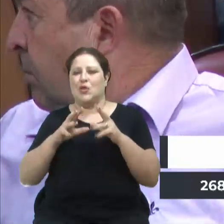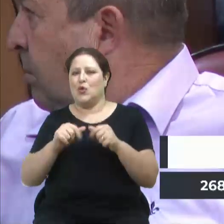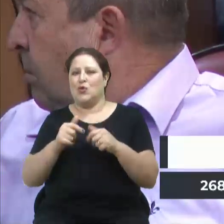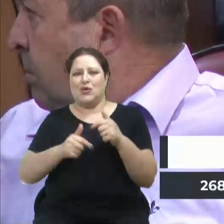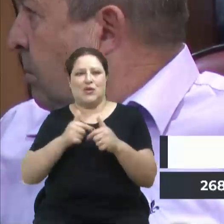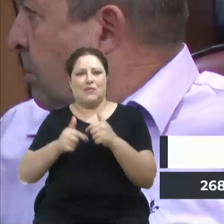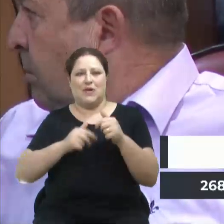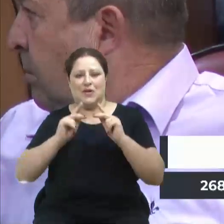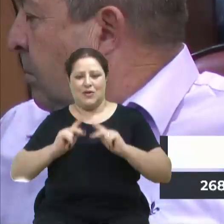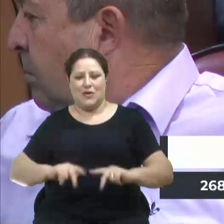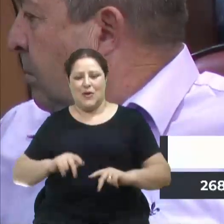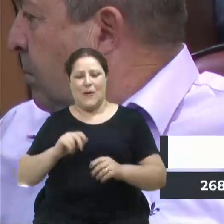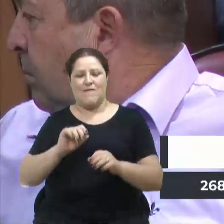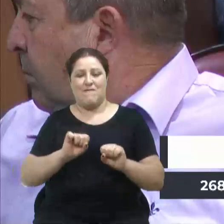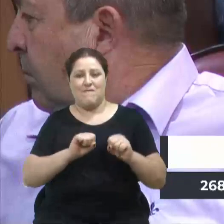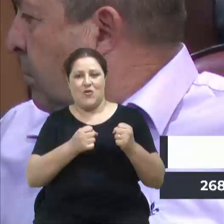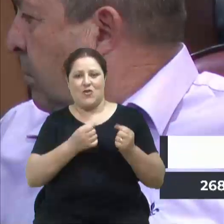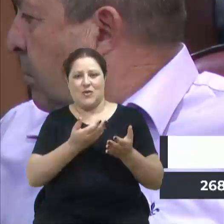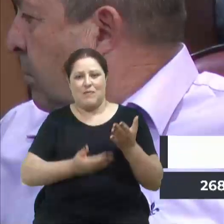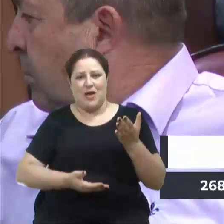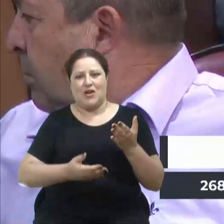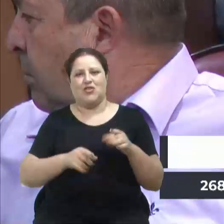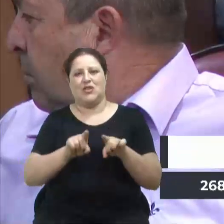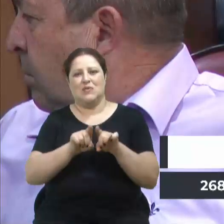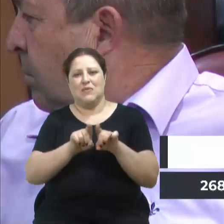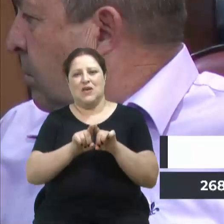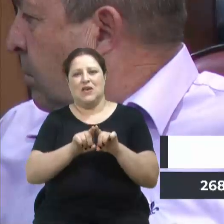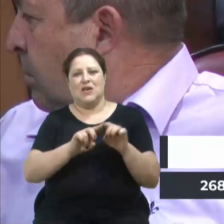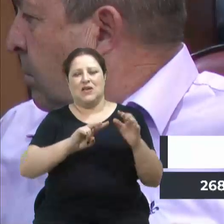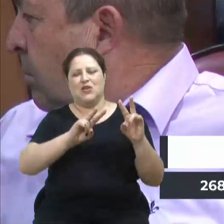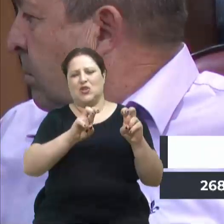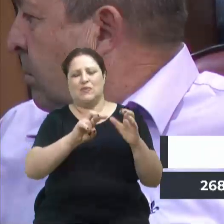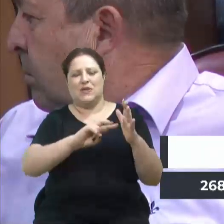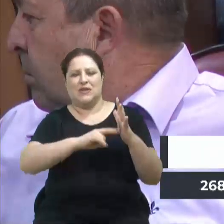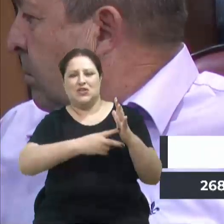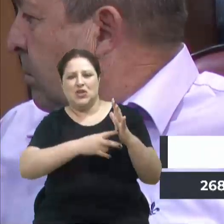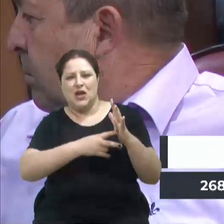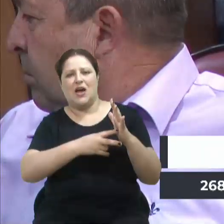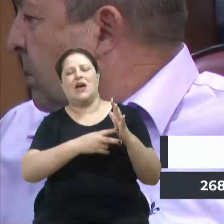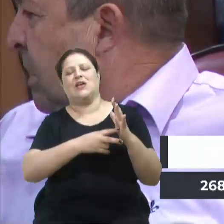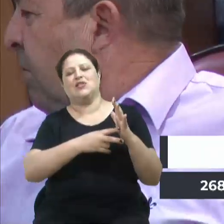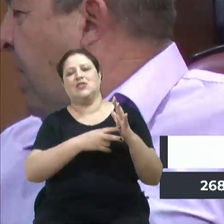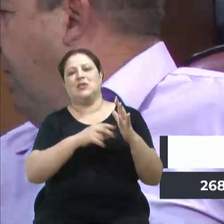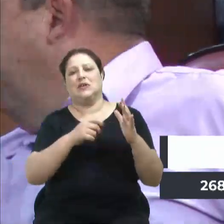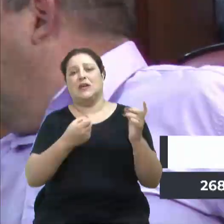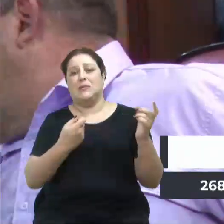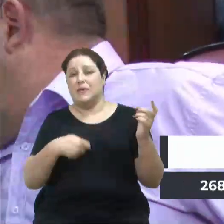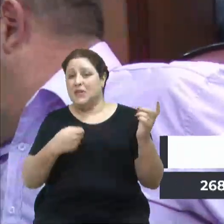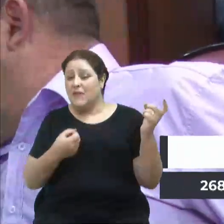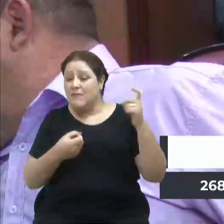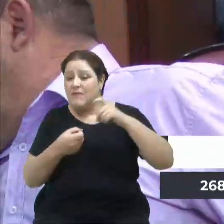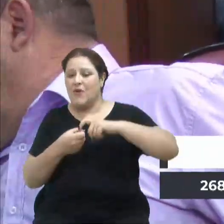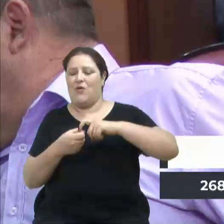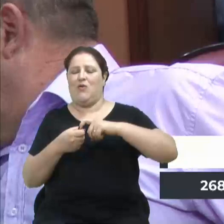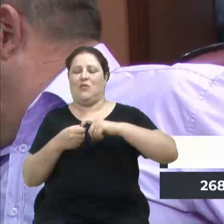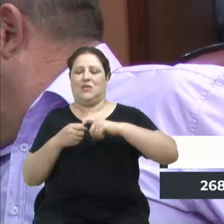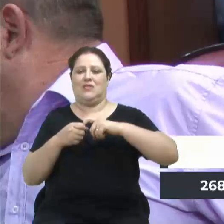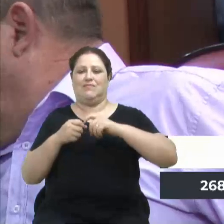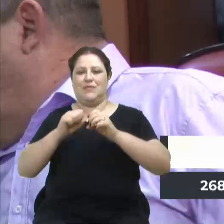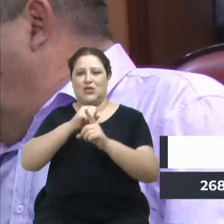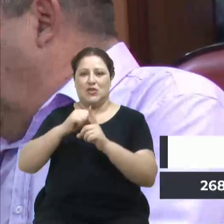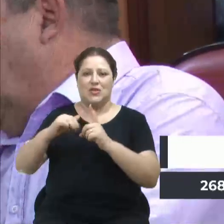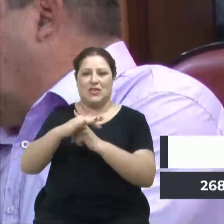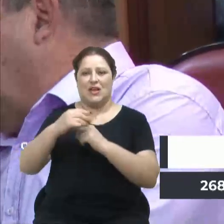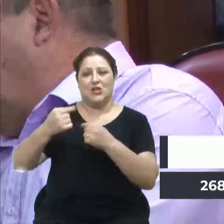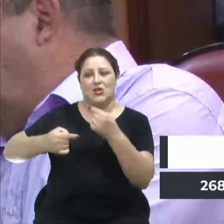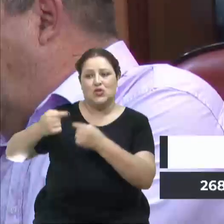perdendo sua força, a questão sindical também. Então, esse é um assunto que tem que tornar, de novo, a sociedade a